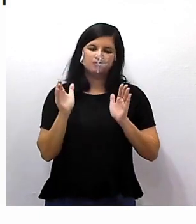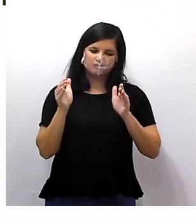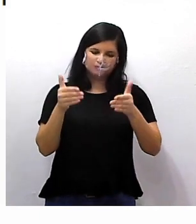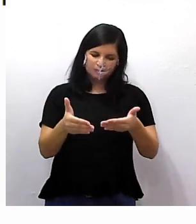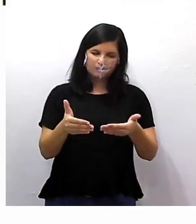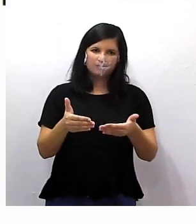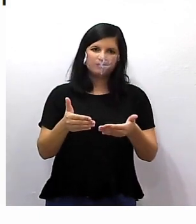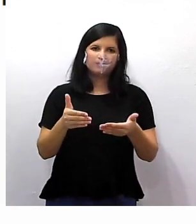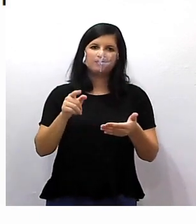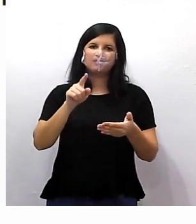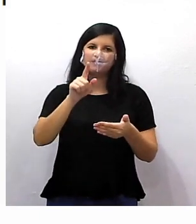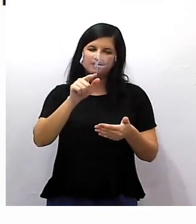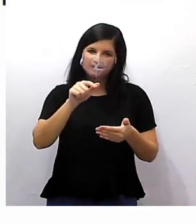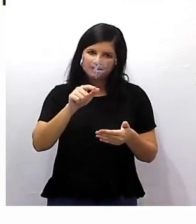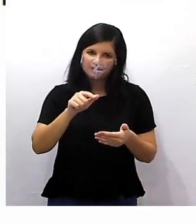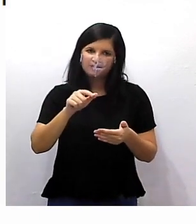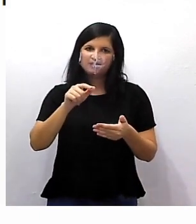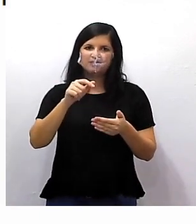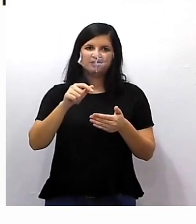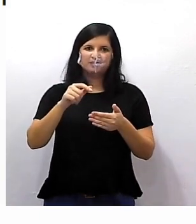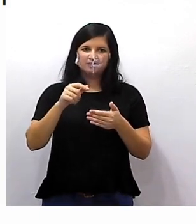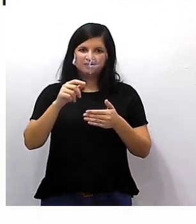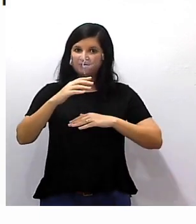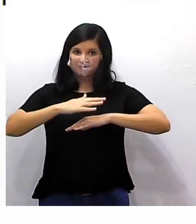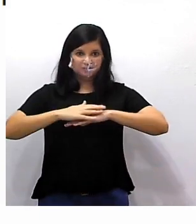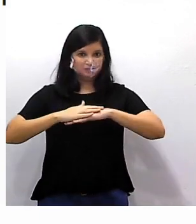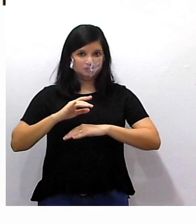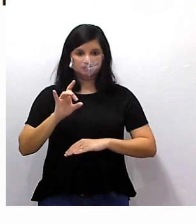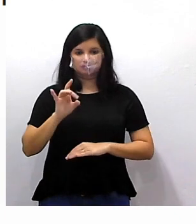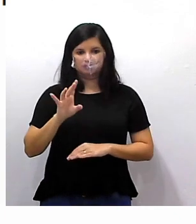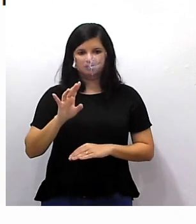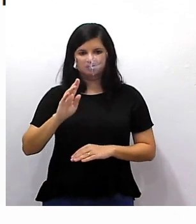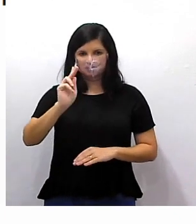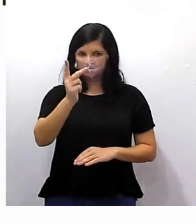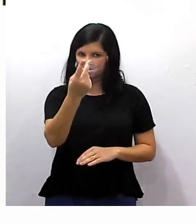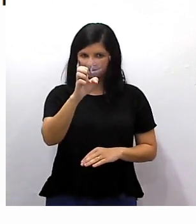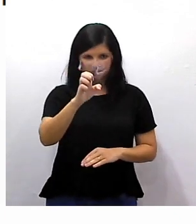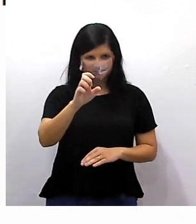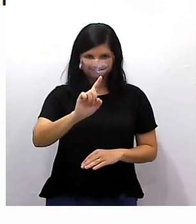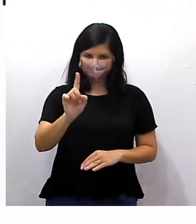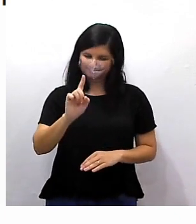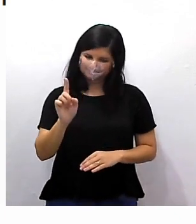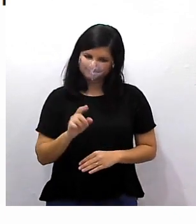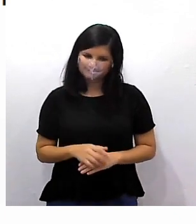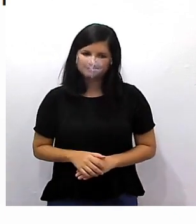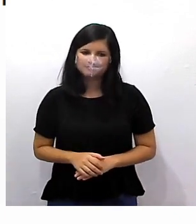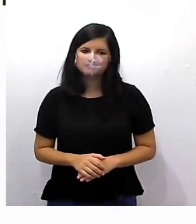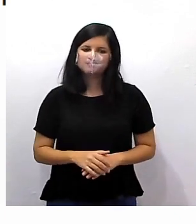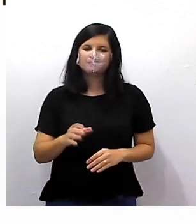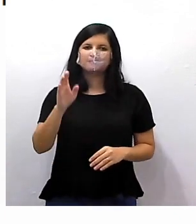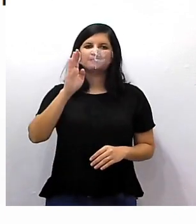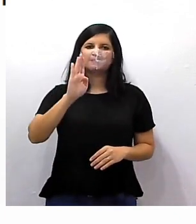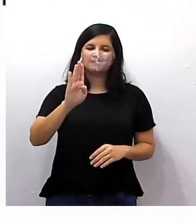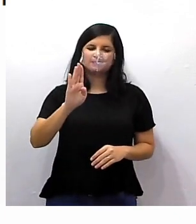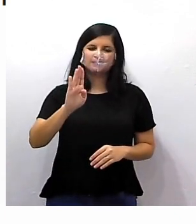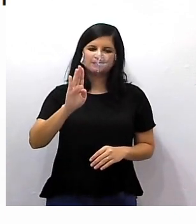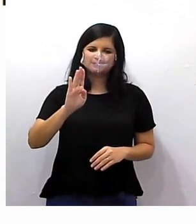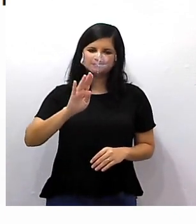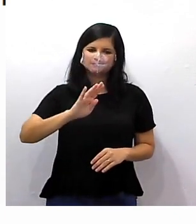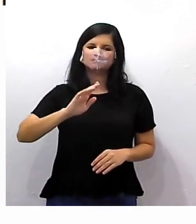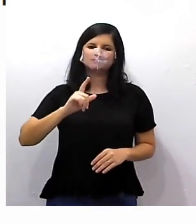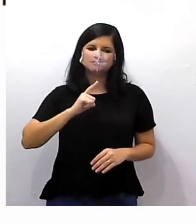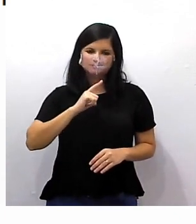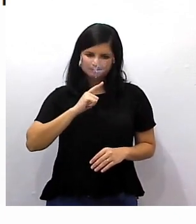passiva, repito, é dar ênfase no que foi realizado e não em quem realizou. Tá? Letra B. He was made